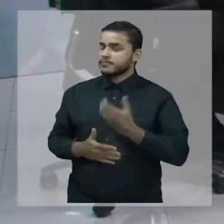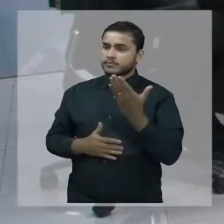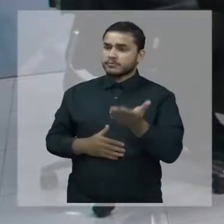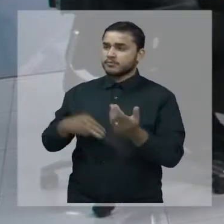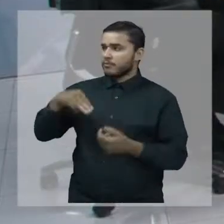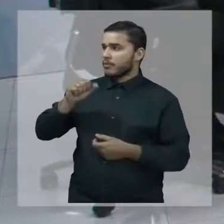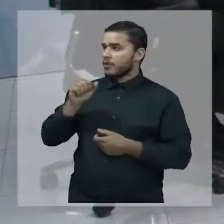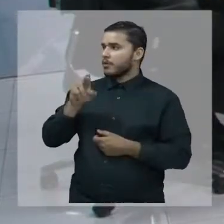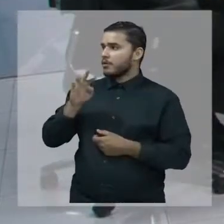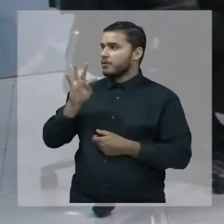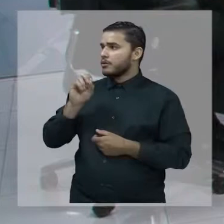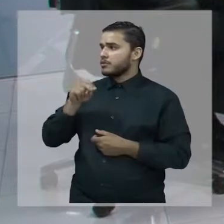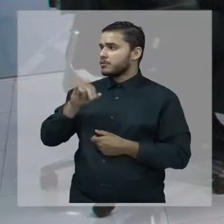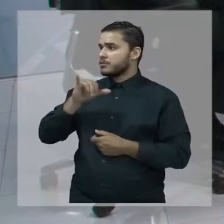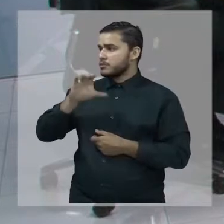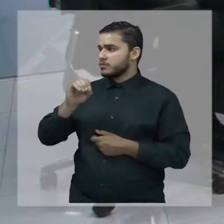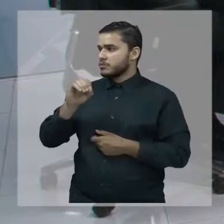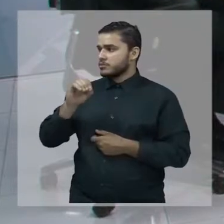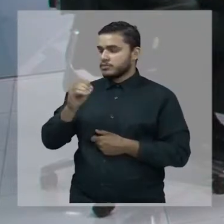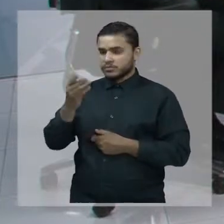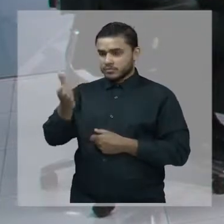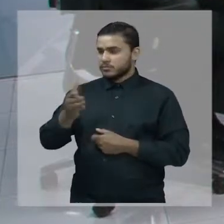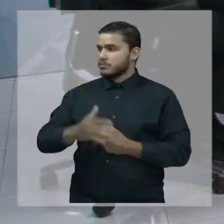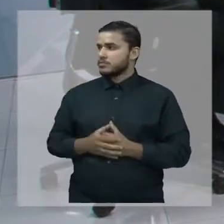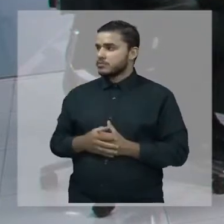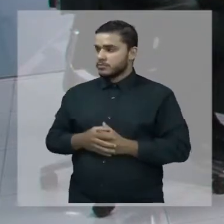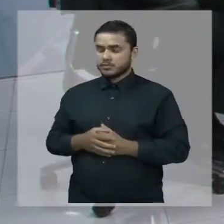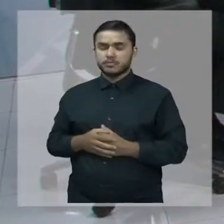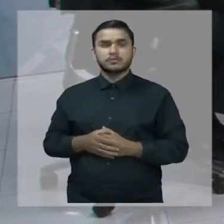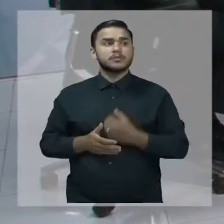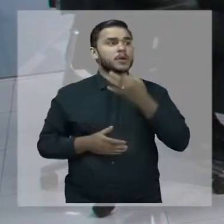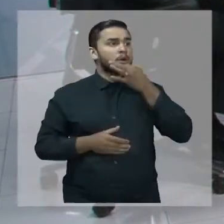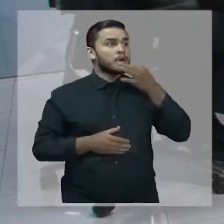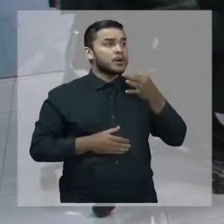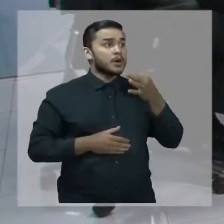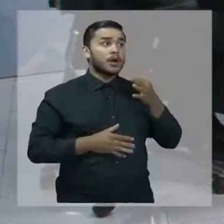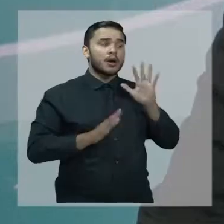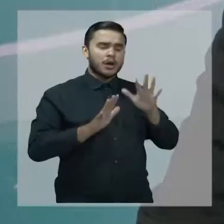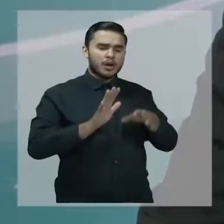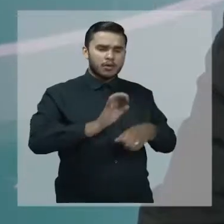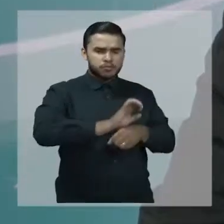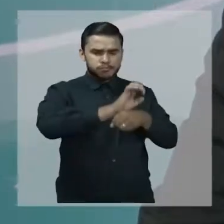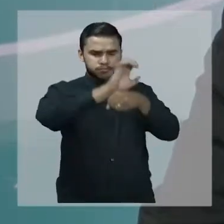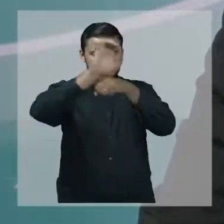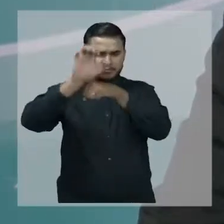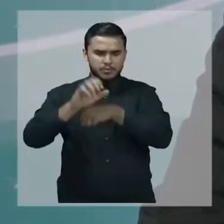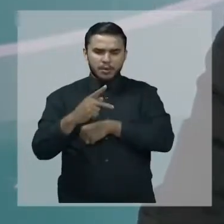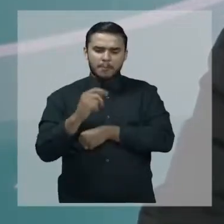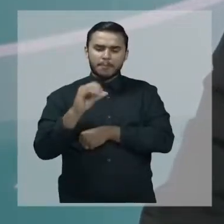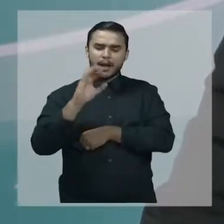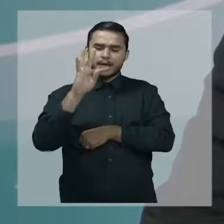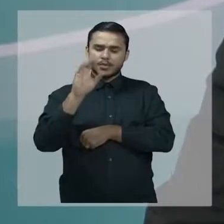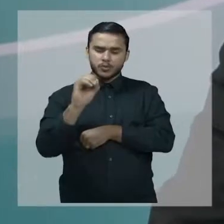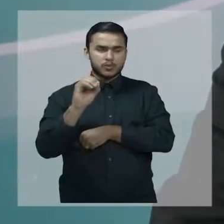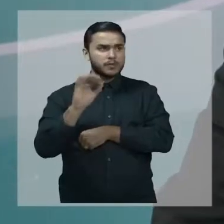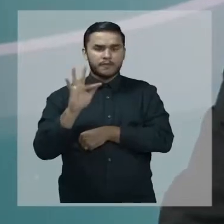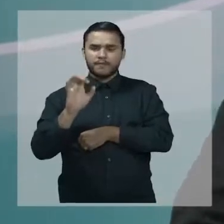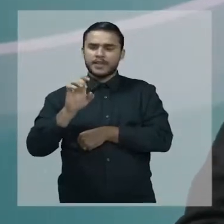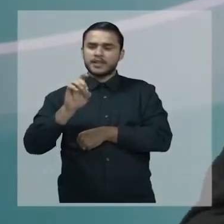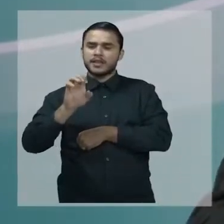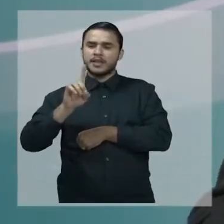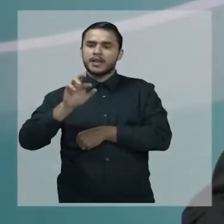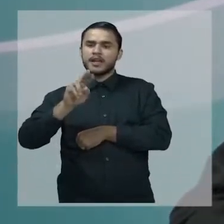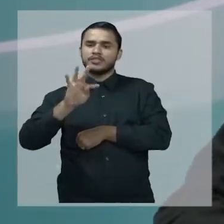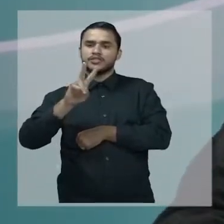professor Maia nessa discussão. Arnaldo, eu penso que o Pacto Federativo Brasileiro, que a Constituinte de 80, que